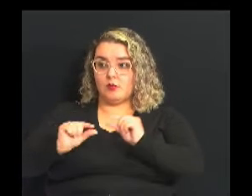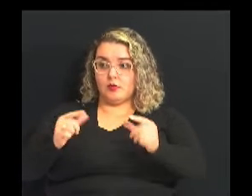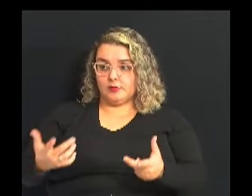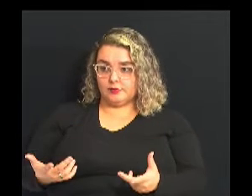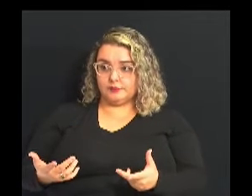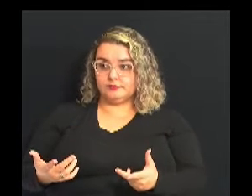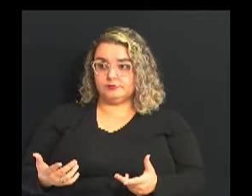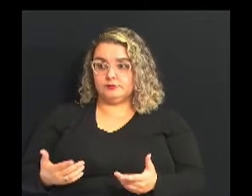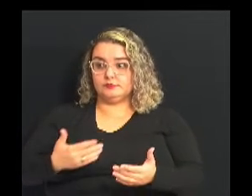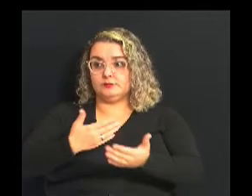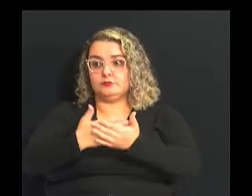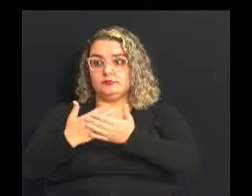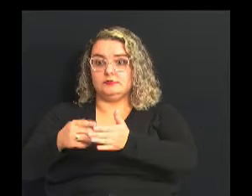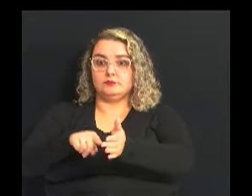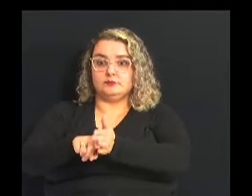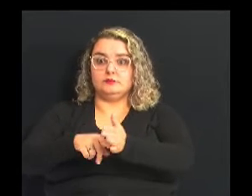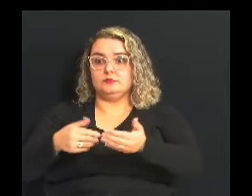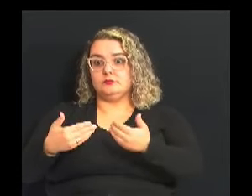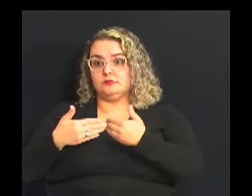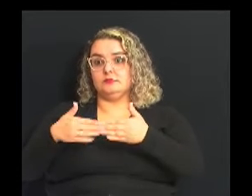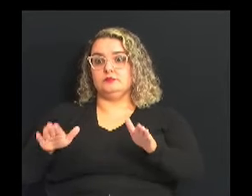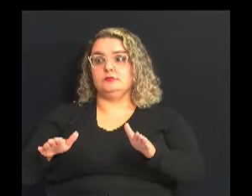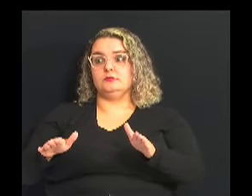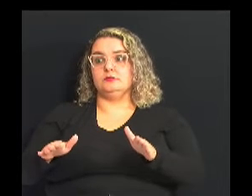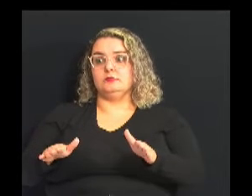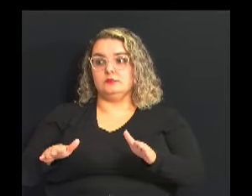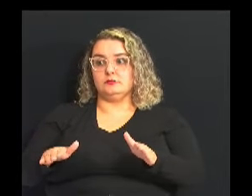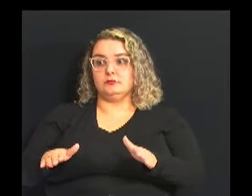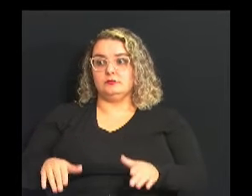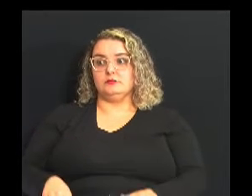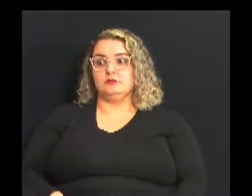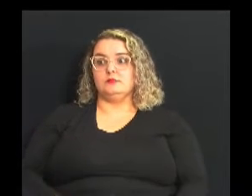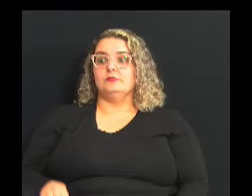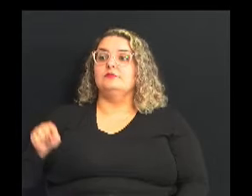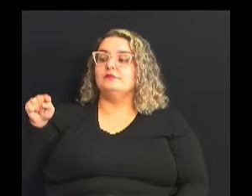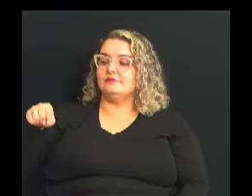a estreia, eu vou ter que, o meu botão vai ser